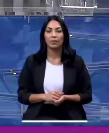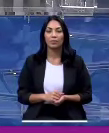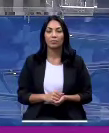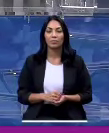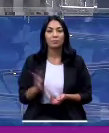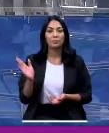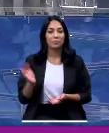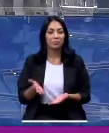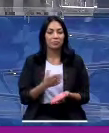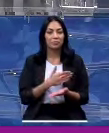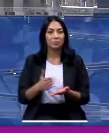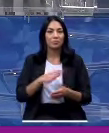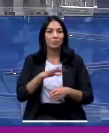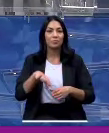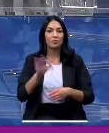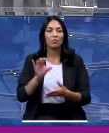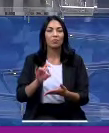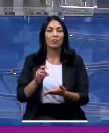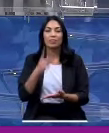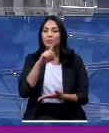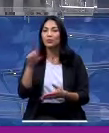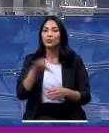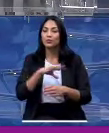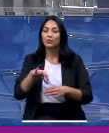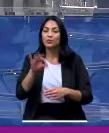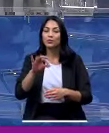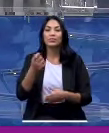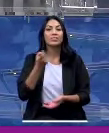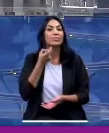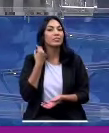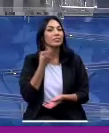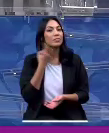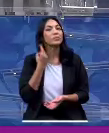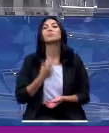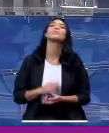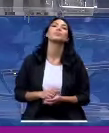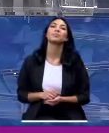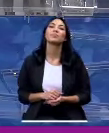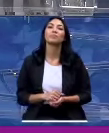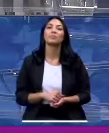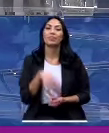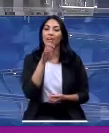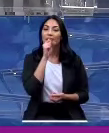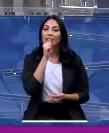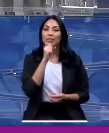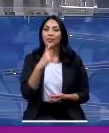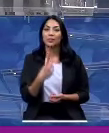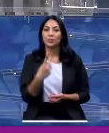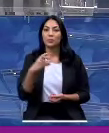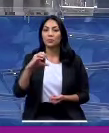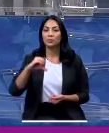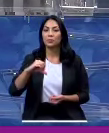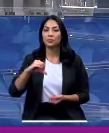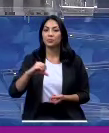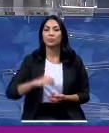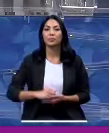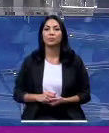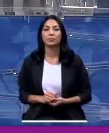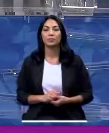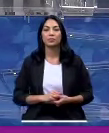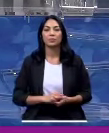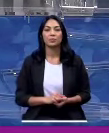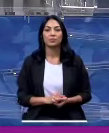Já começou o sorteio da Loto Fácil, o último sorteio desta sexta-feira. Bola laranja número 19.